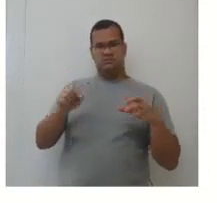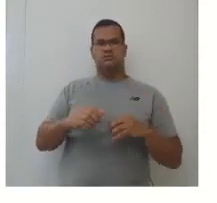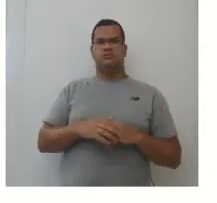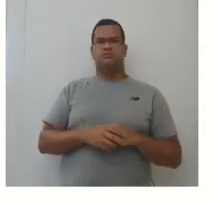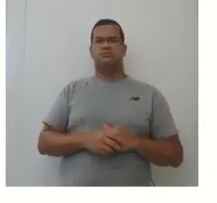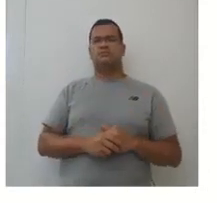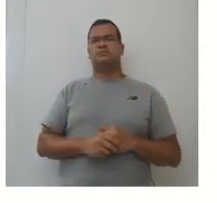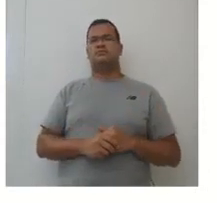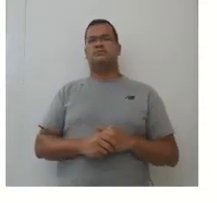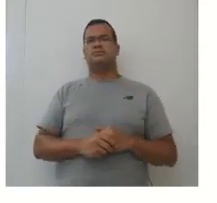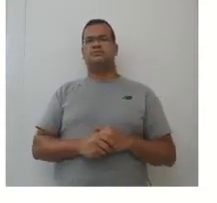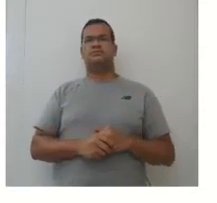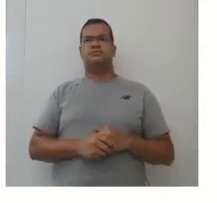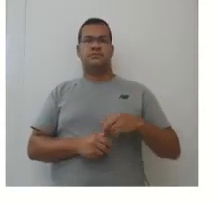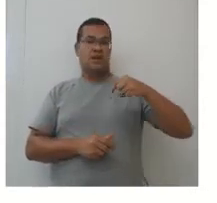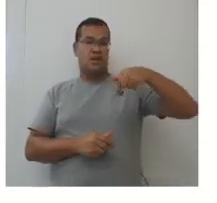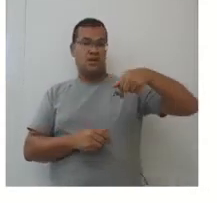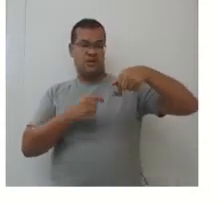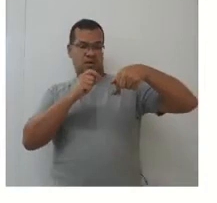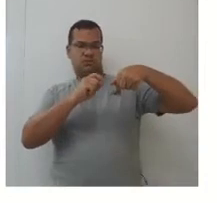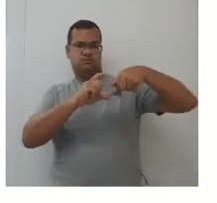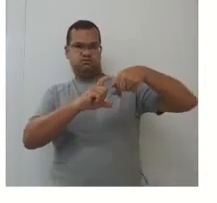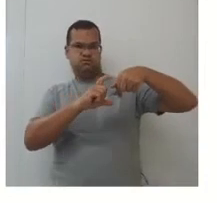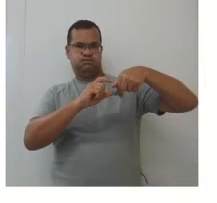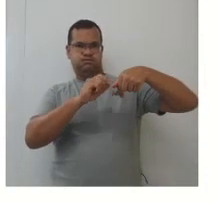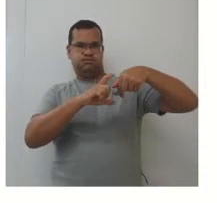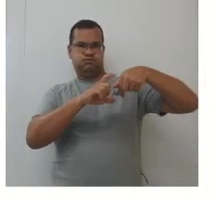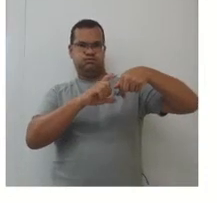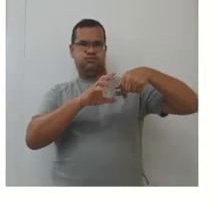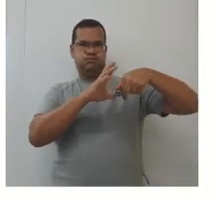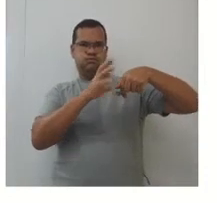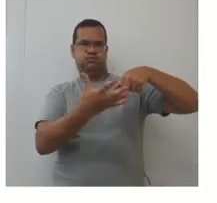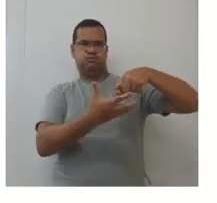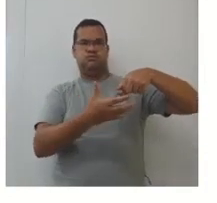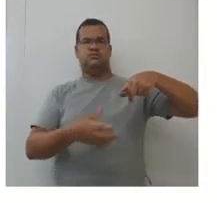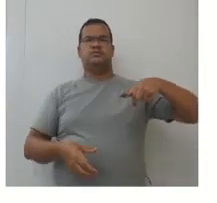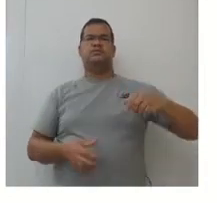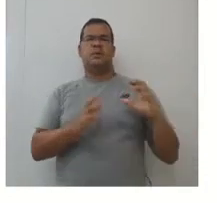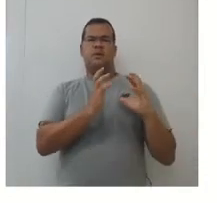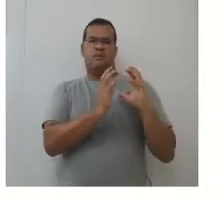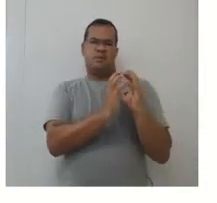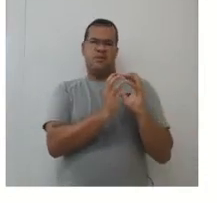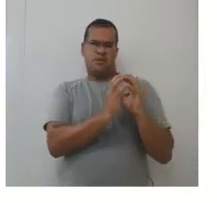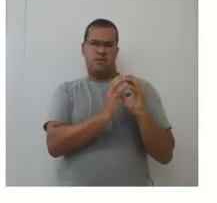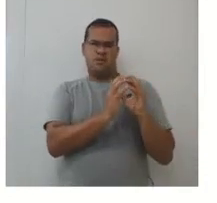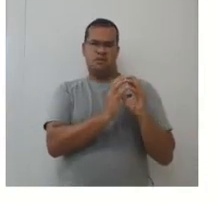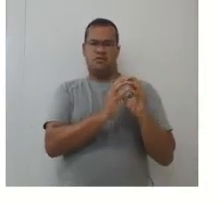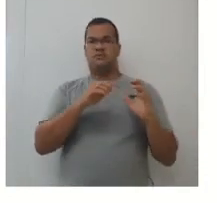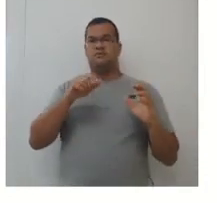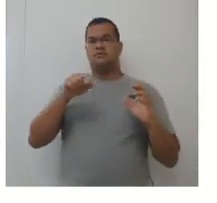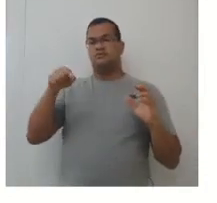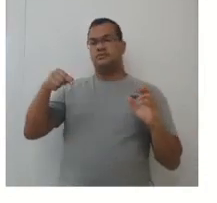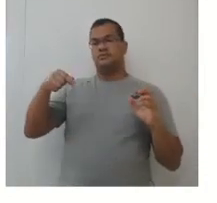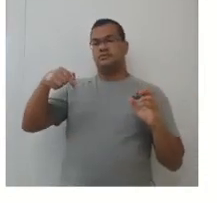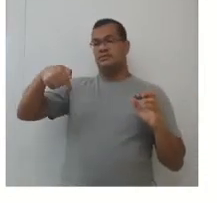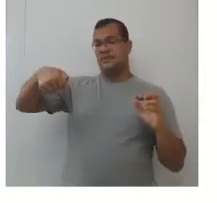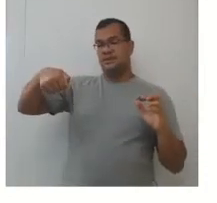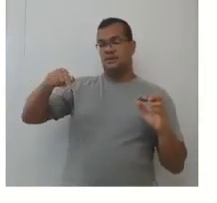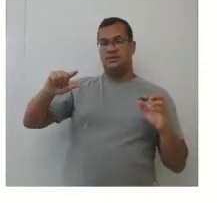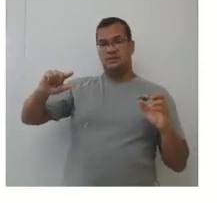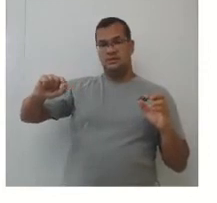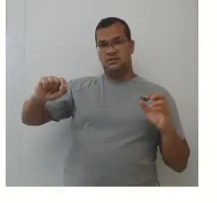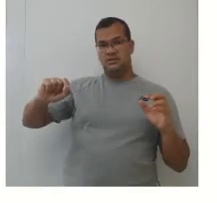Qzão, onde a carga Qzão é a carga fonte. Onde qualquer carga de prova Qzinho,